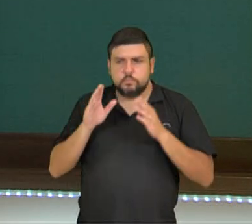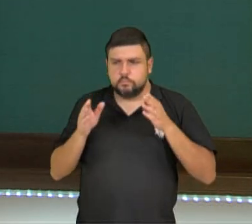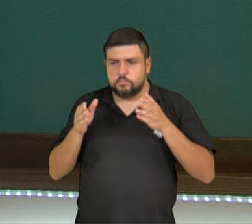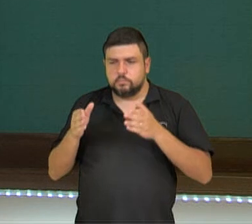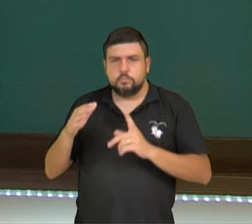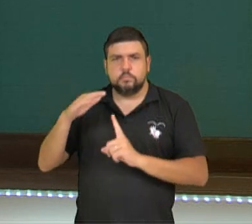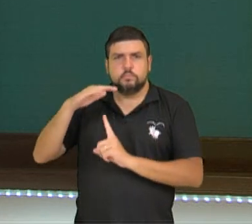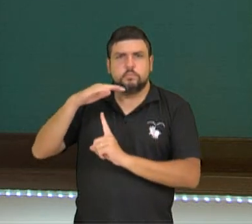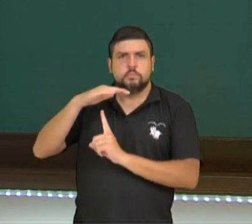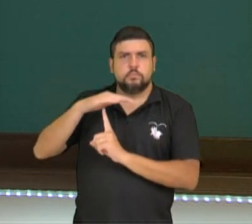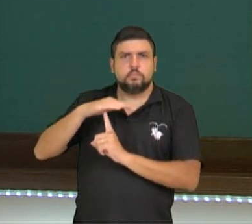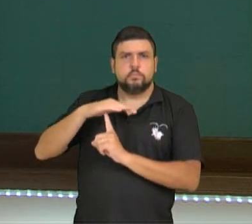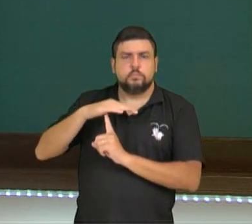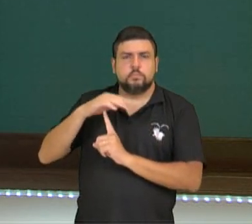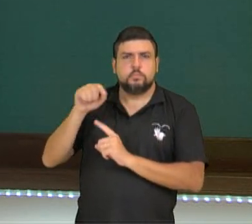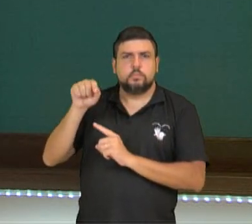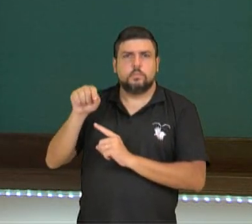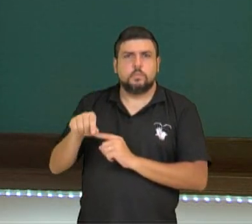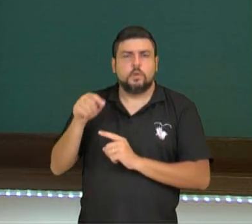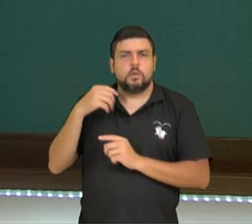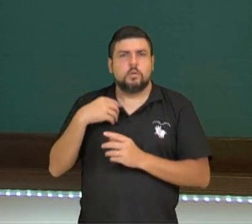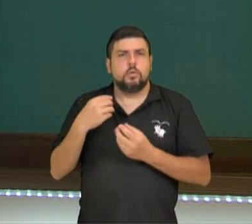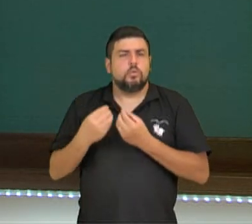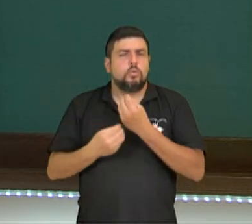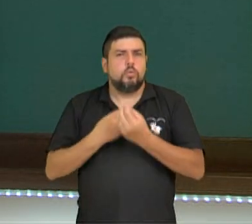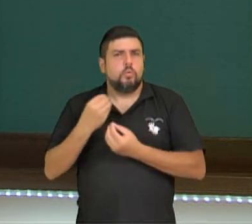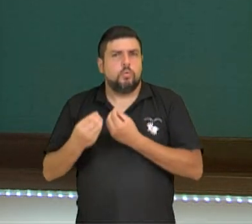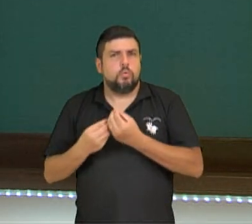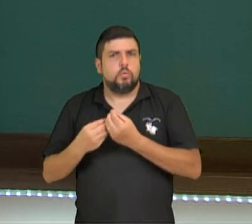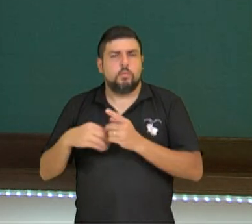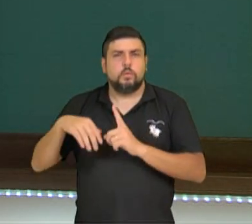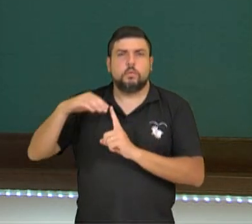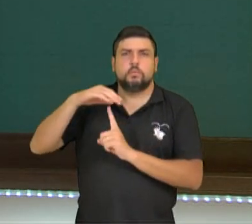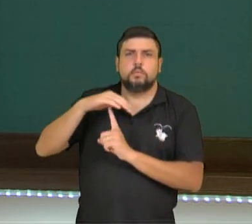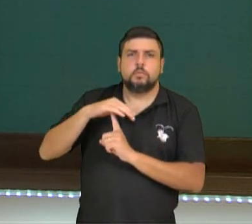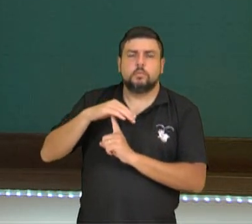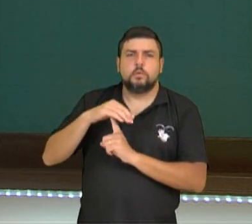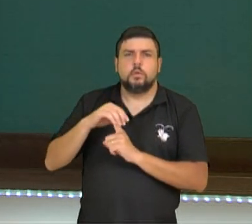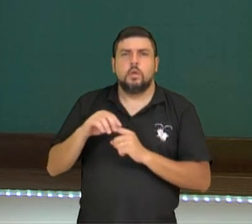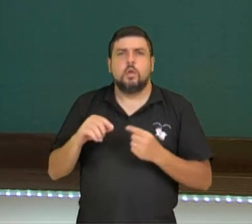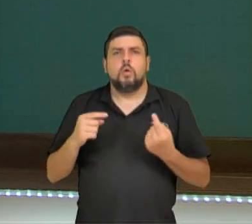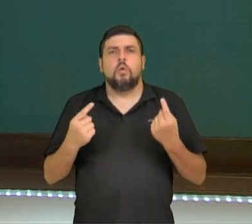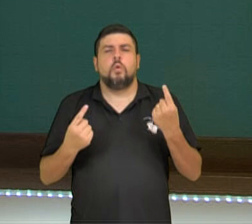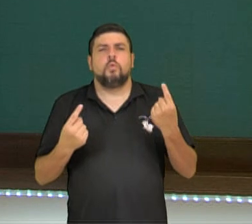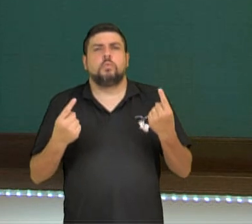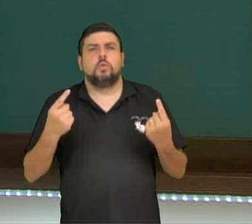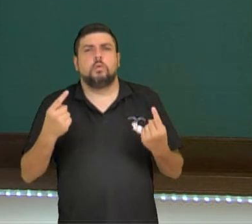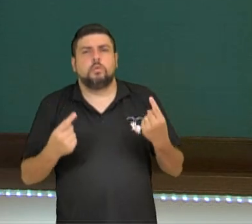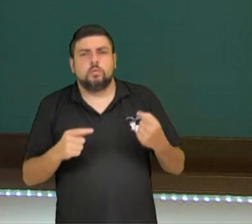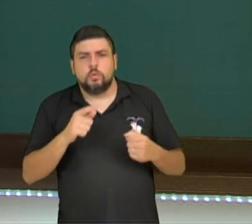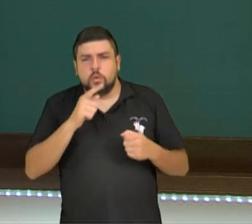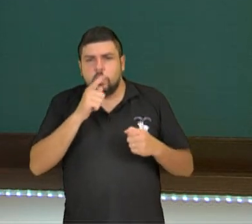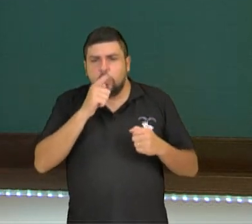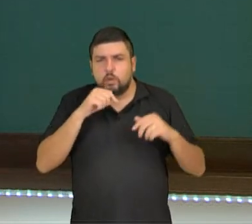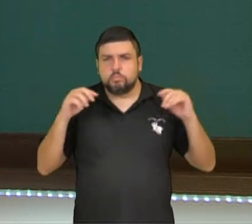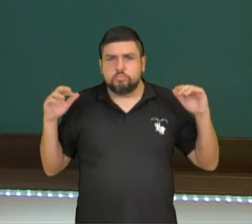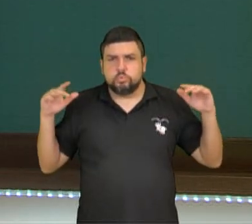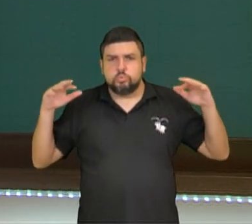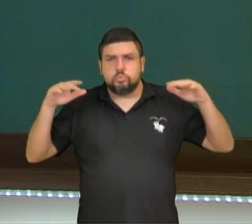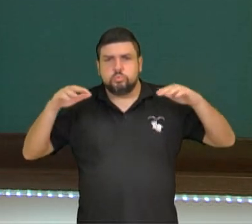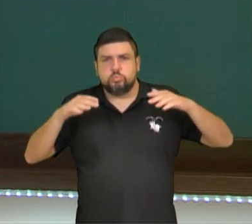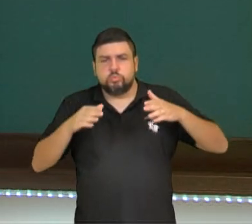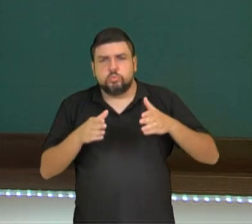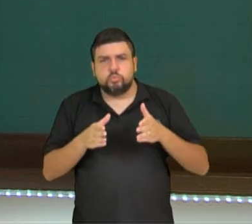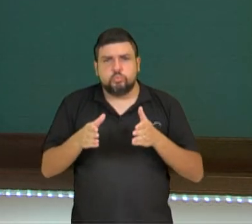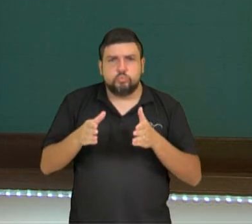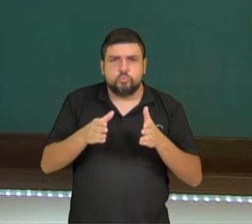Paraná, que característica, onde ele está localizado geograficamente e quais são as bacias hidrográficas que ocupam todas as